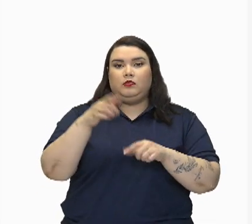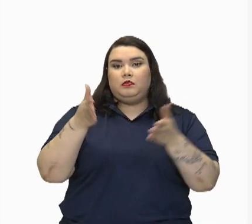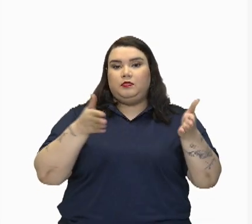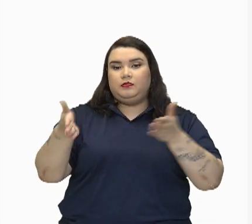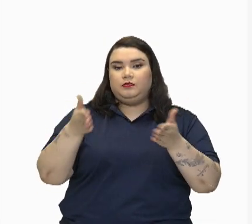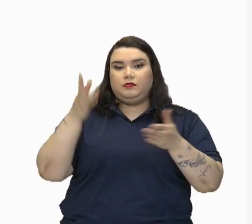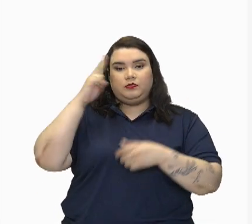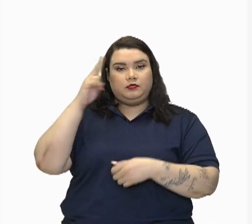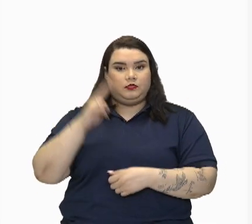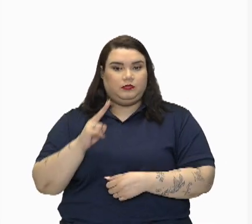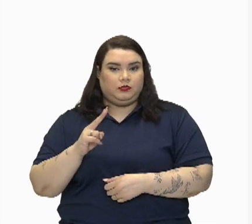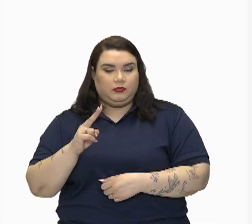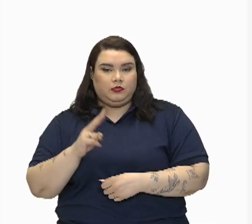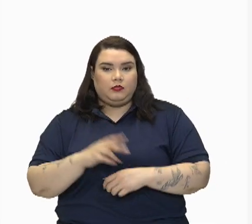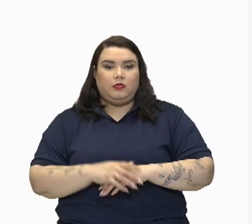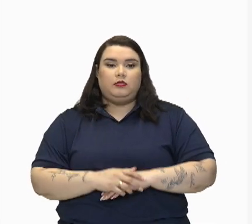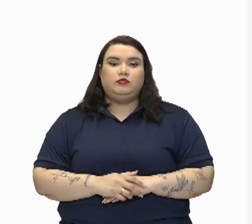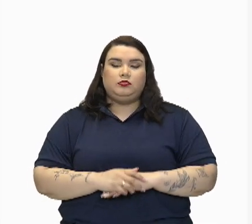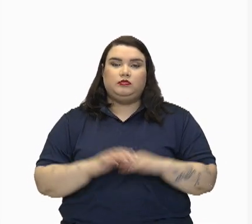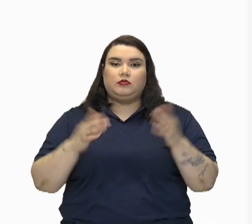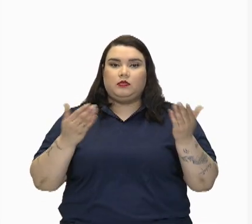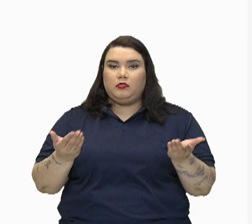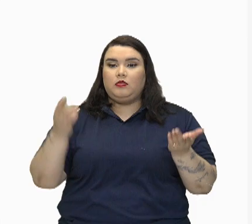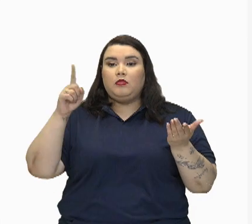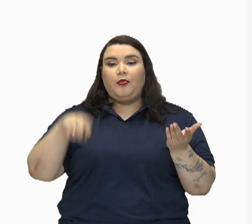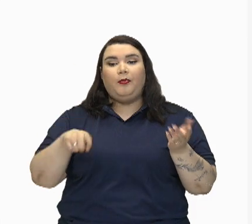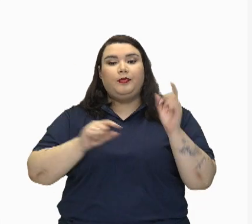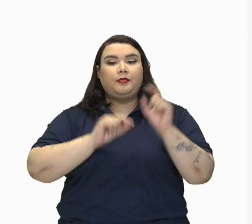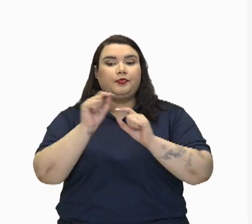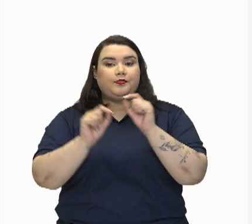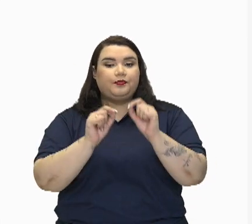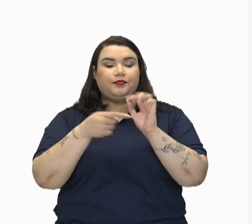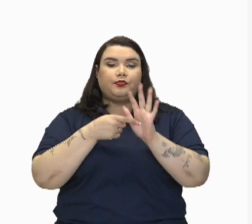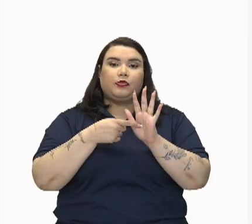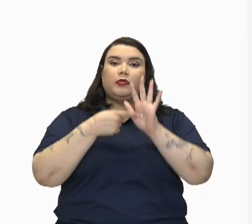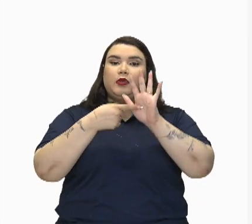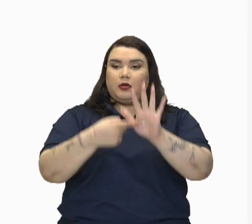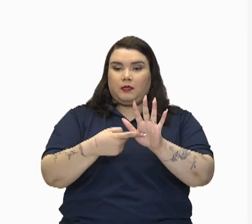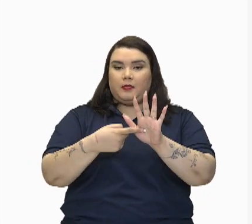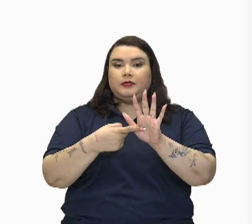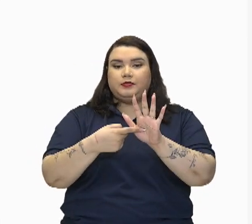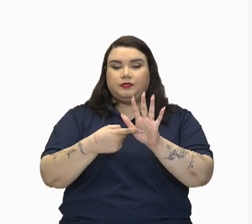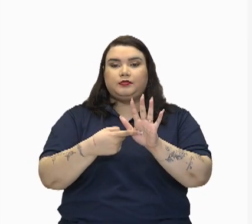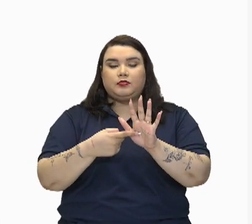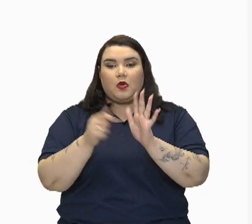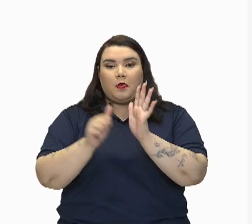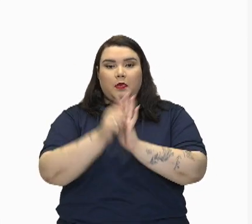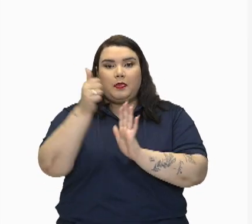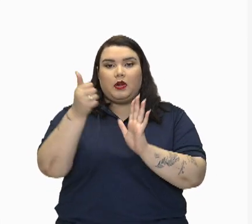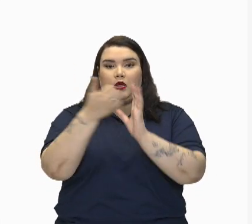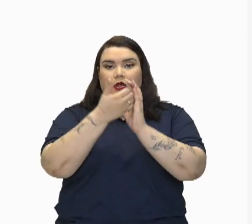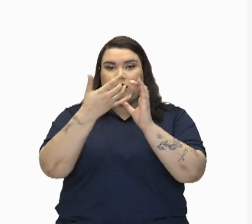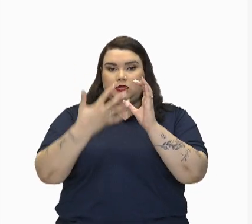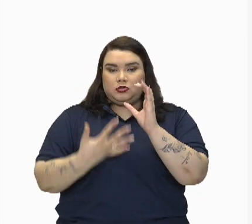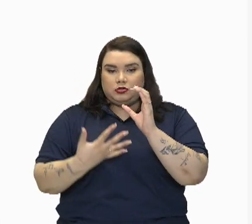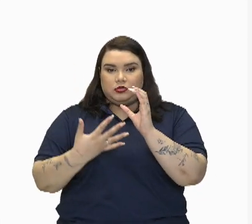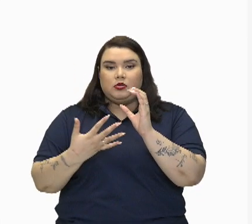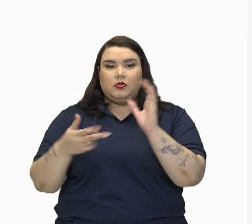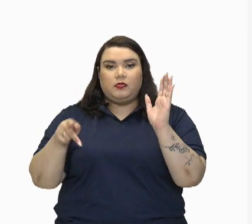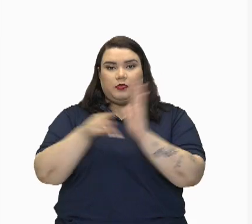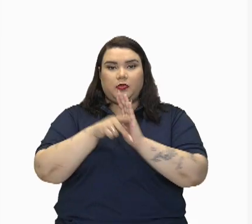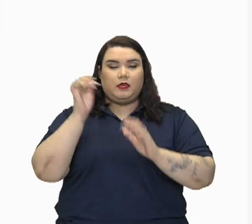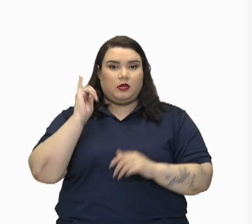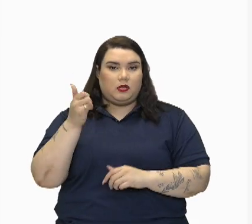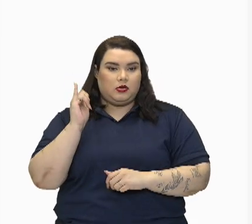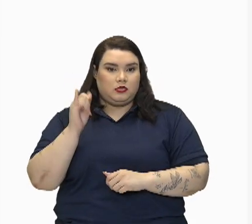narrativa. Então, essa é uma forma de apresentação. É o primeiro elemento da